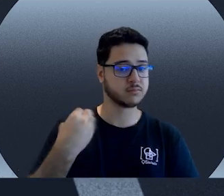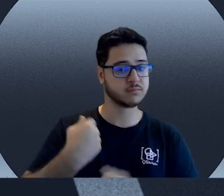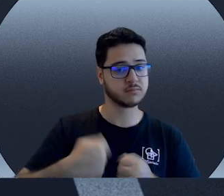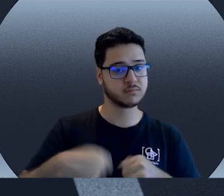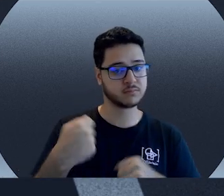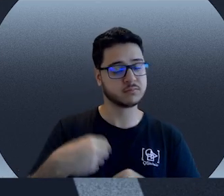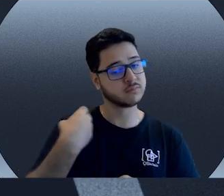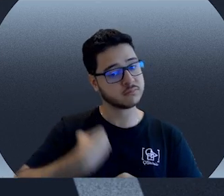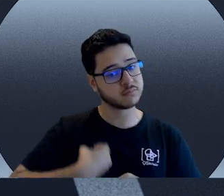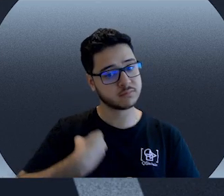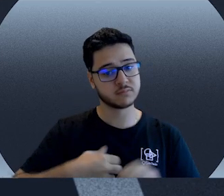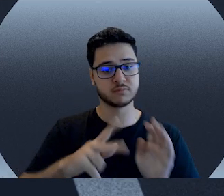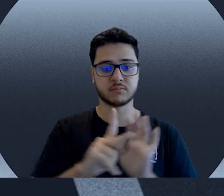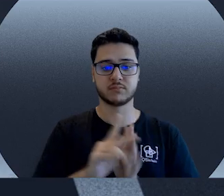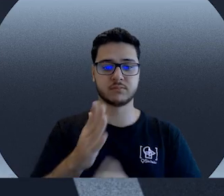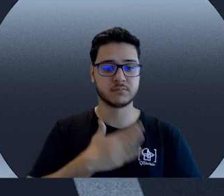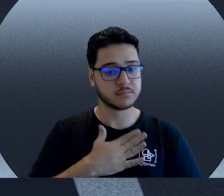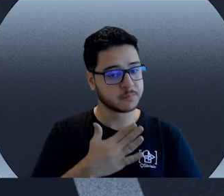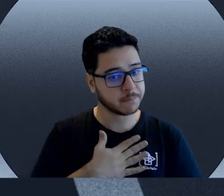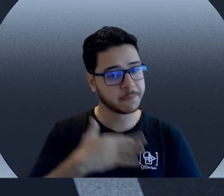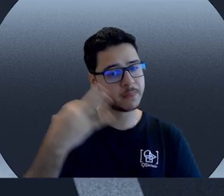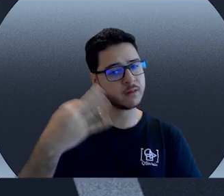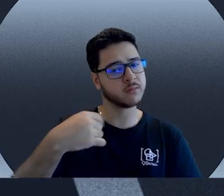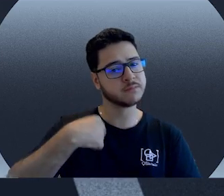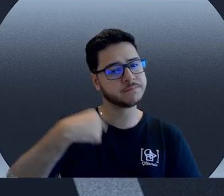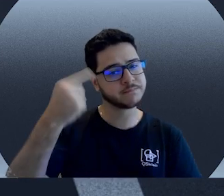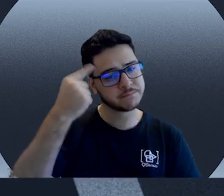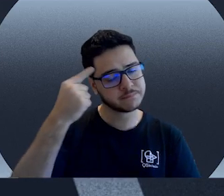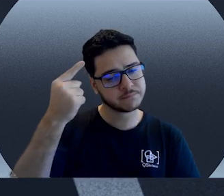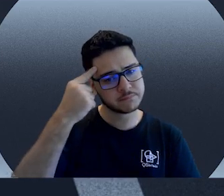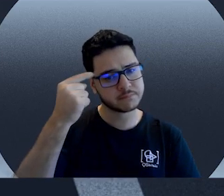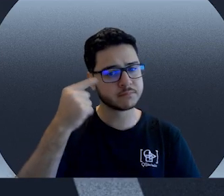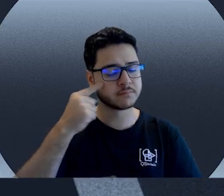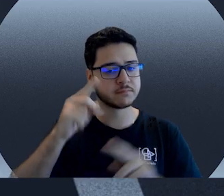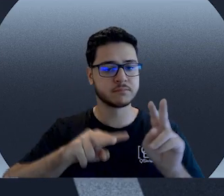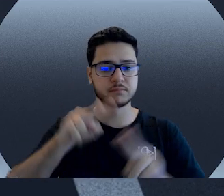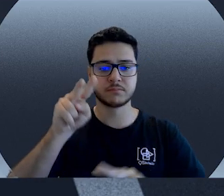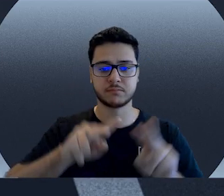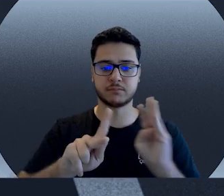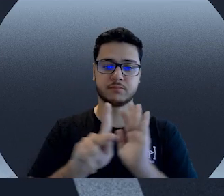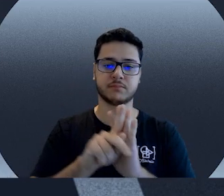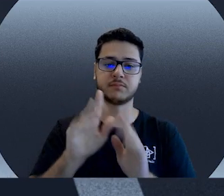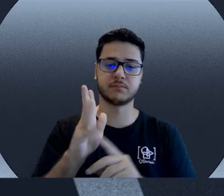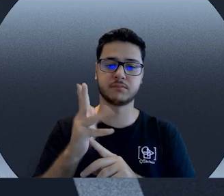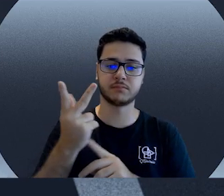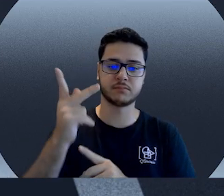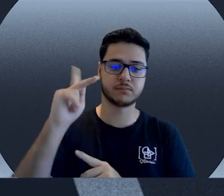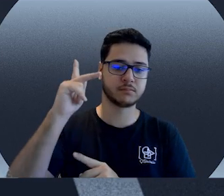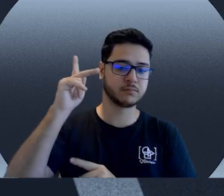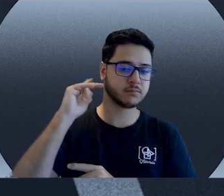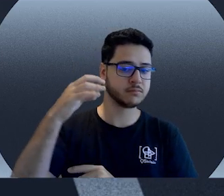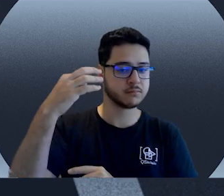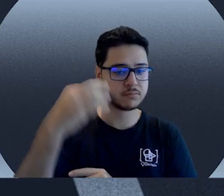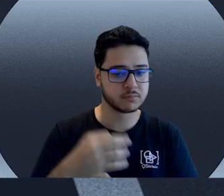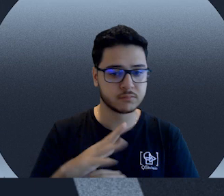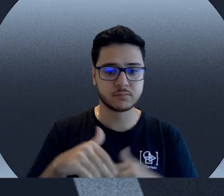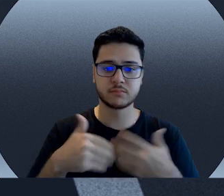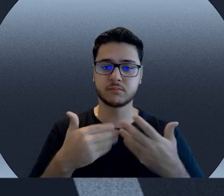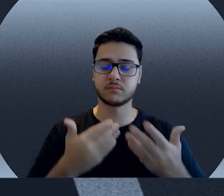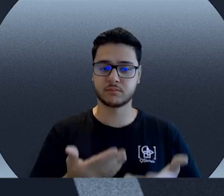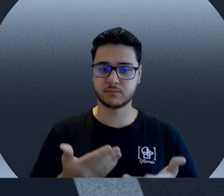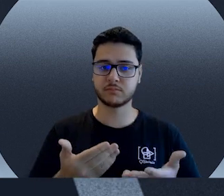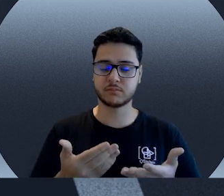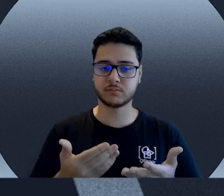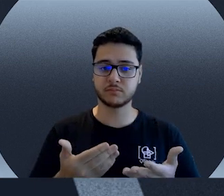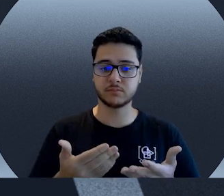presença, do espectador, do meu pensar, do meu refletir, da minha carga histórica, para ser